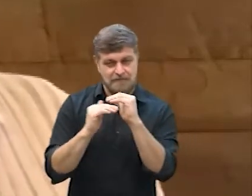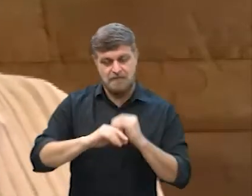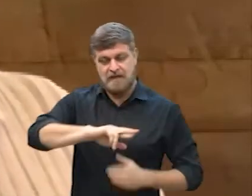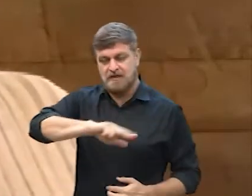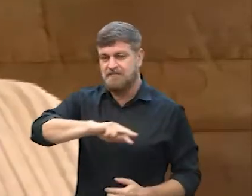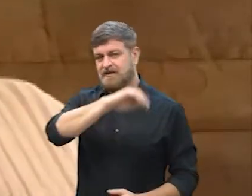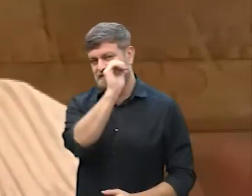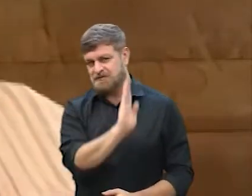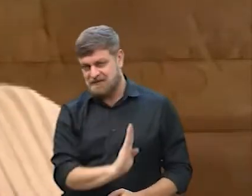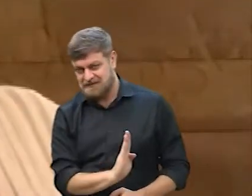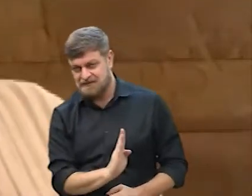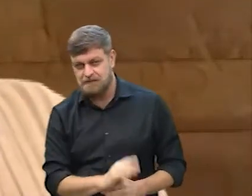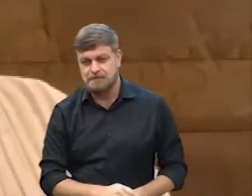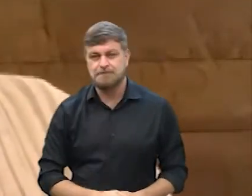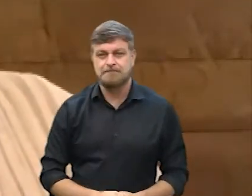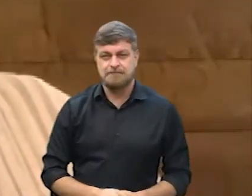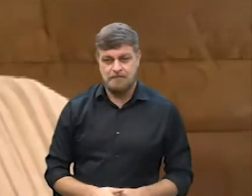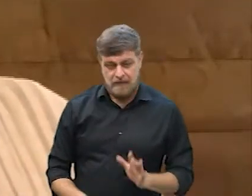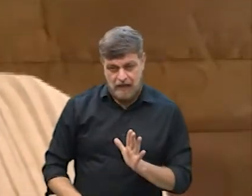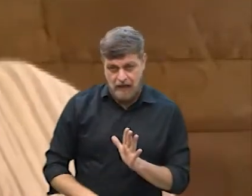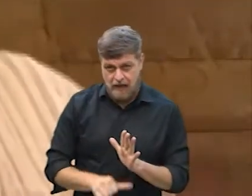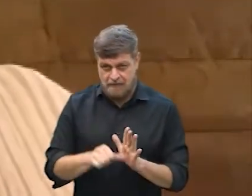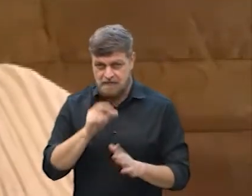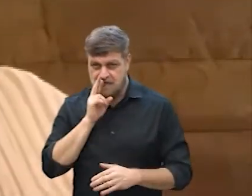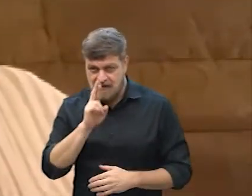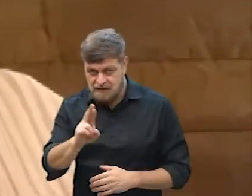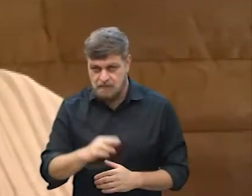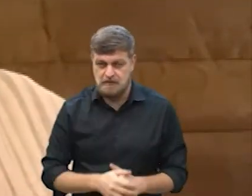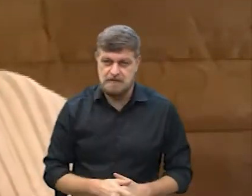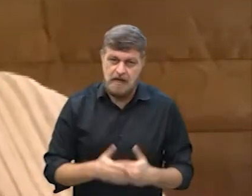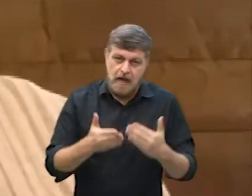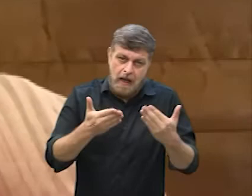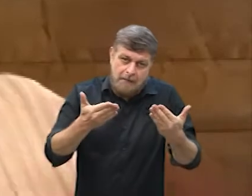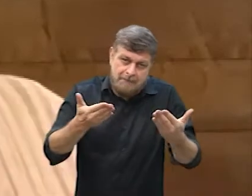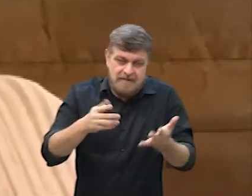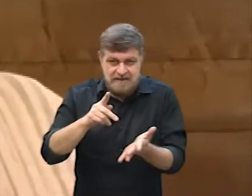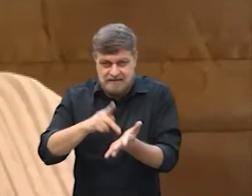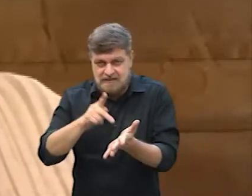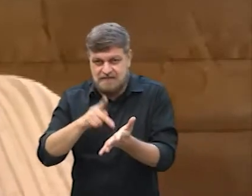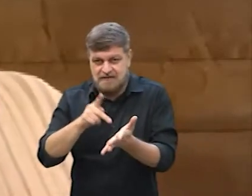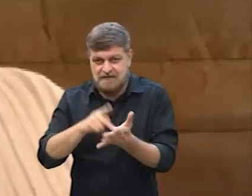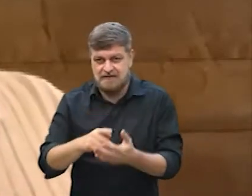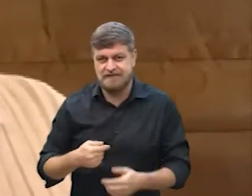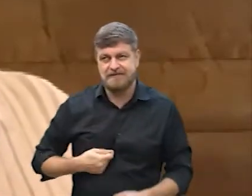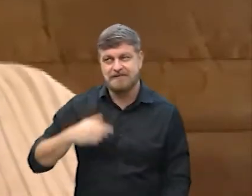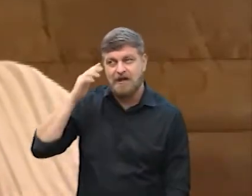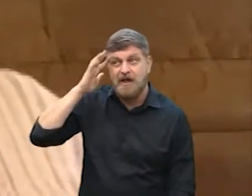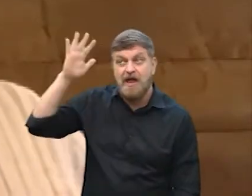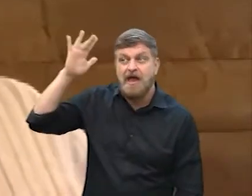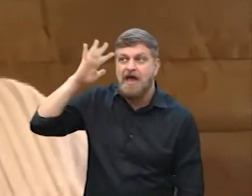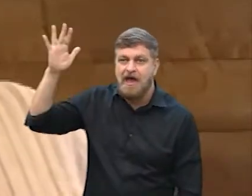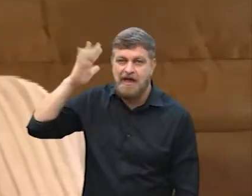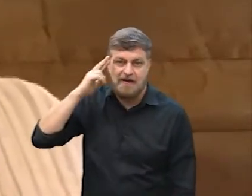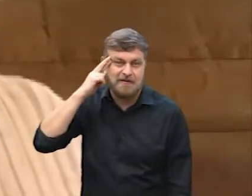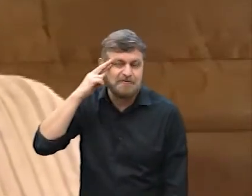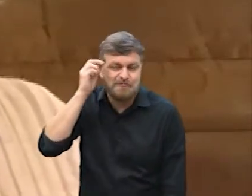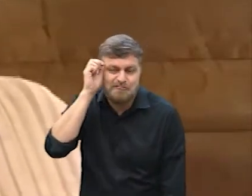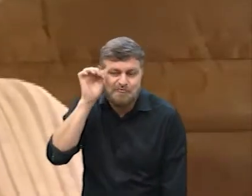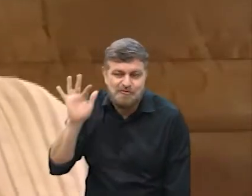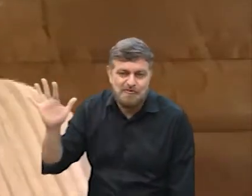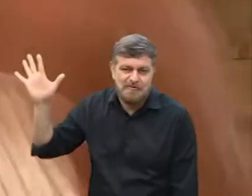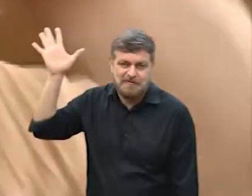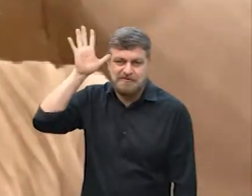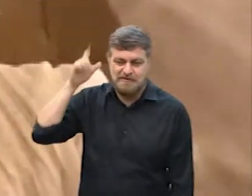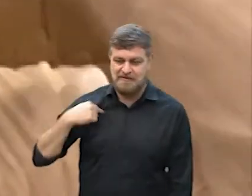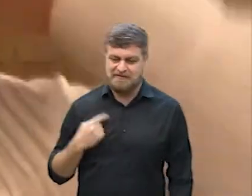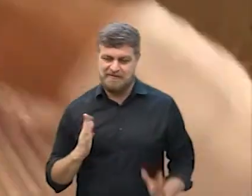da nossa. Então, essa seria a grande questão. Agora, é evidente que isso é uma grande utopia, especialmente no momento que